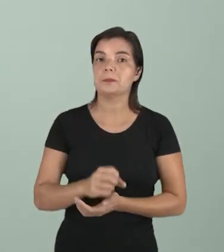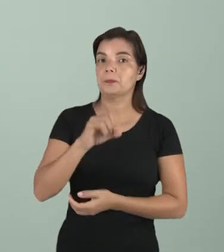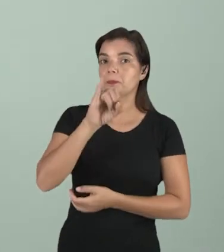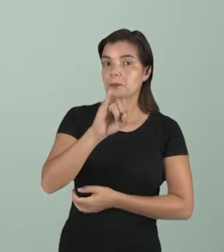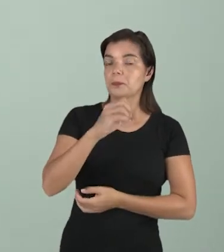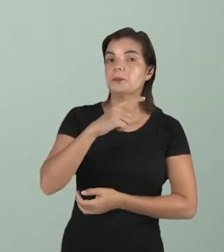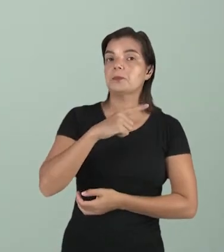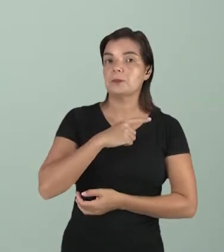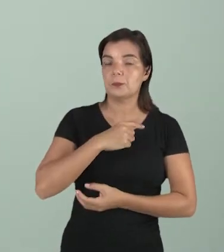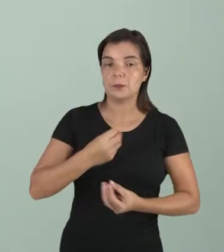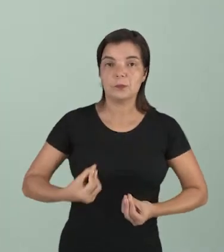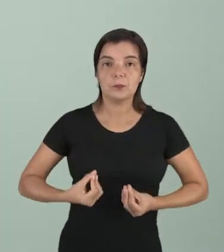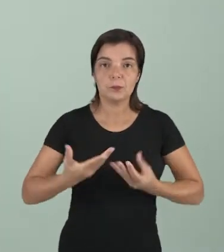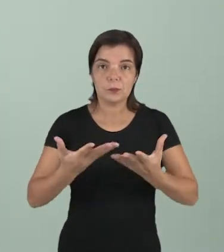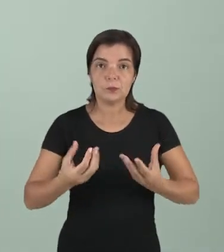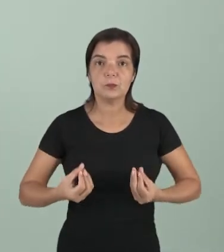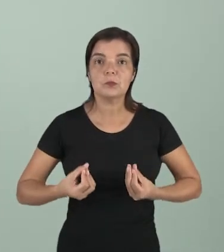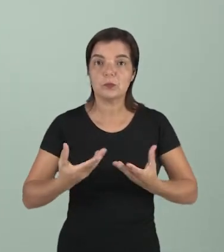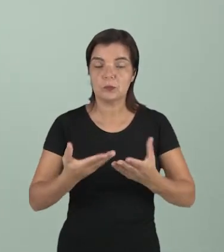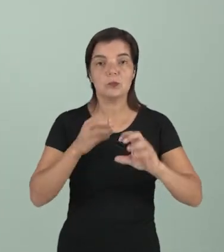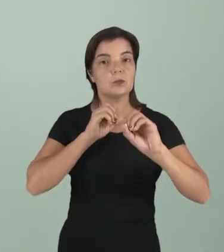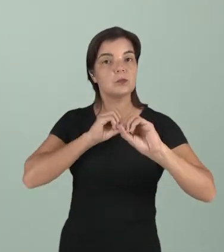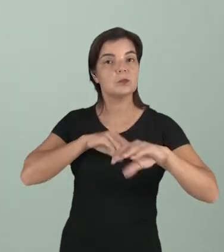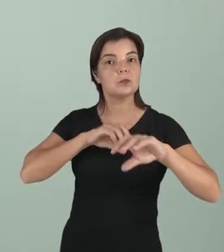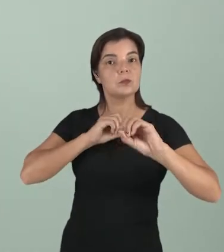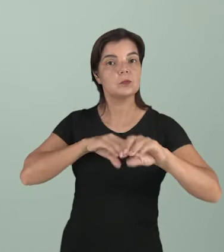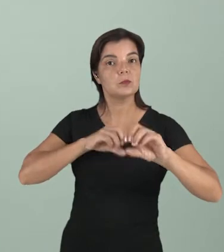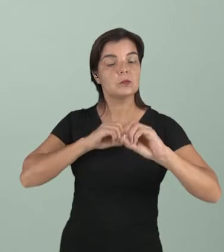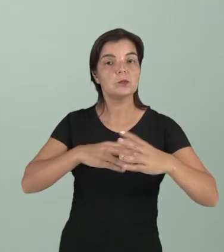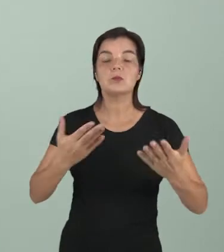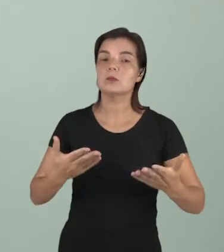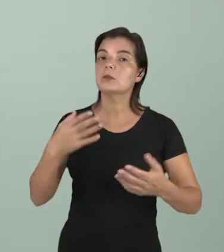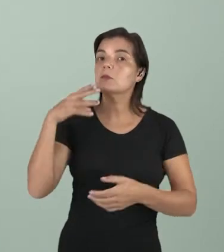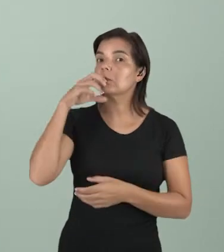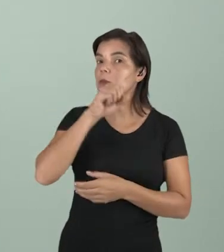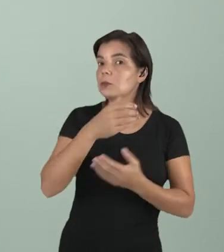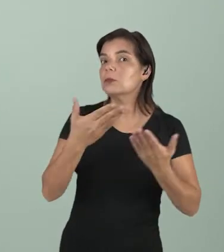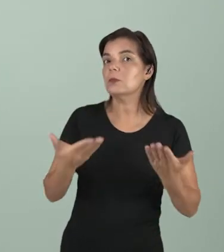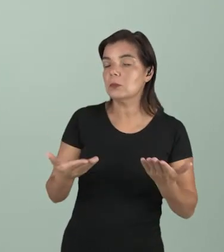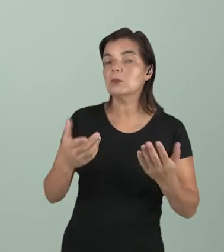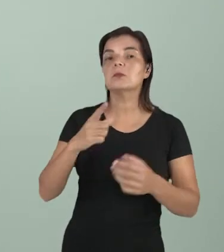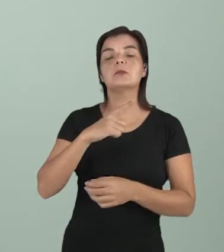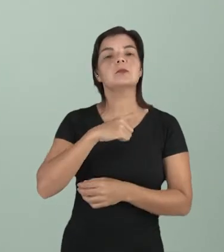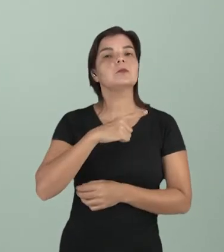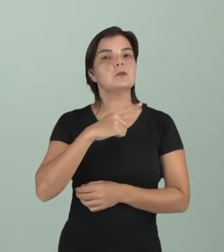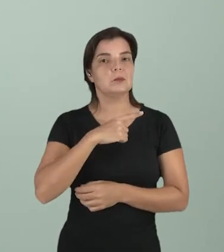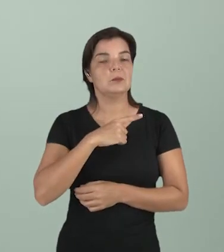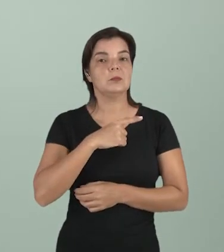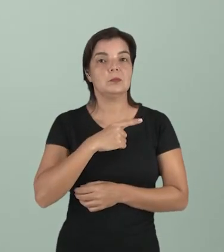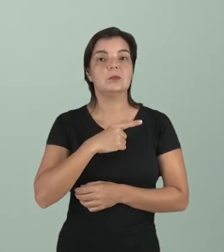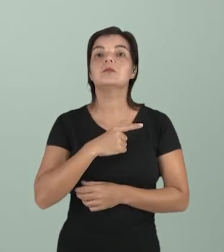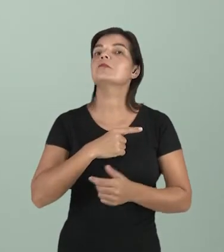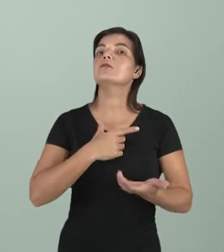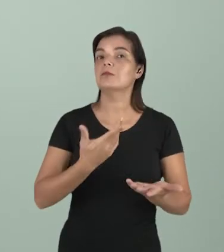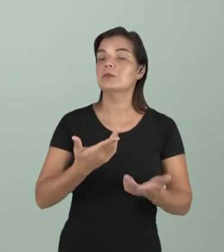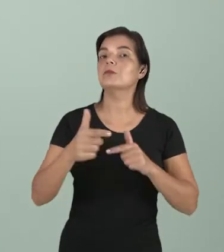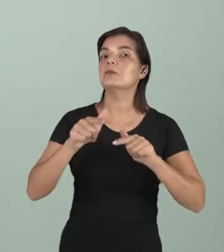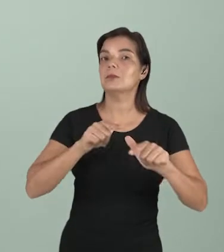nós temos investimentos em educação, automaticamente nós vamos ter mão de obra o